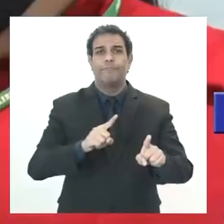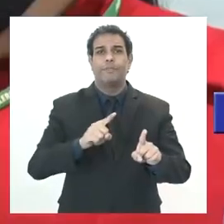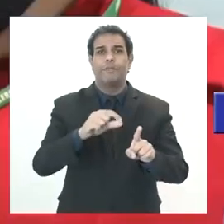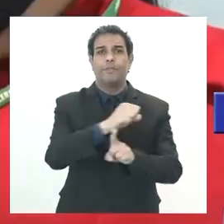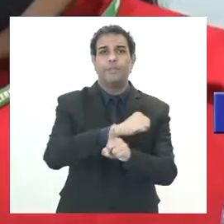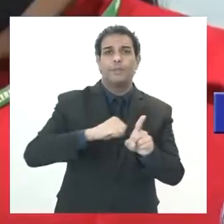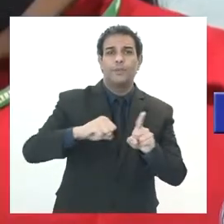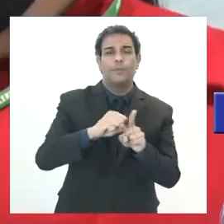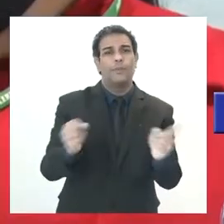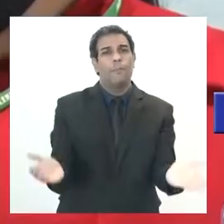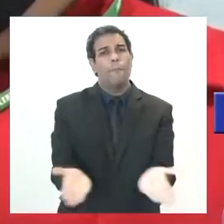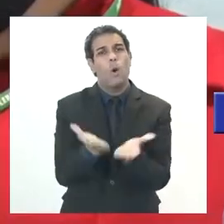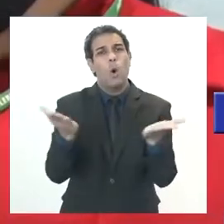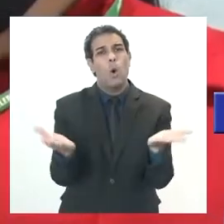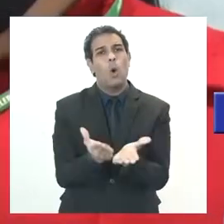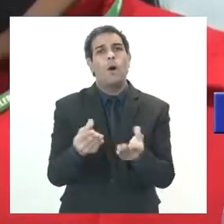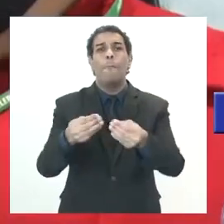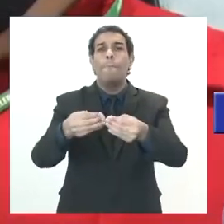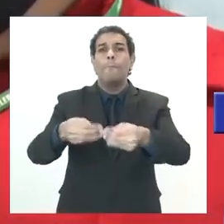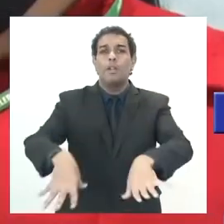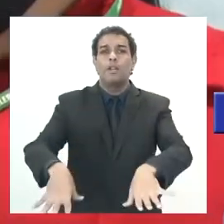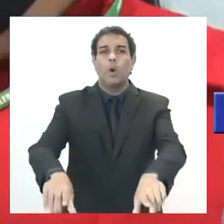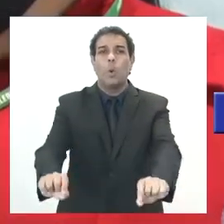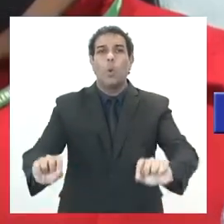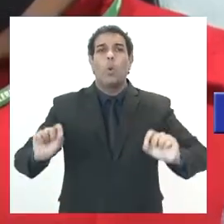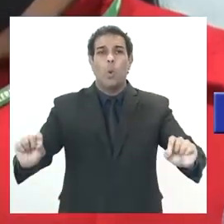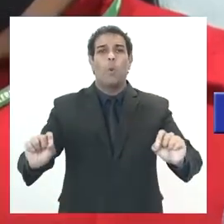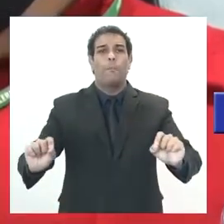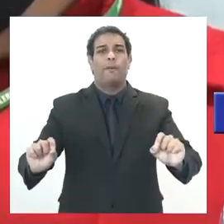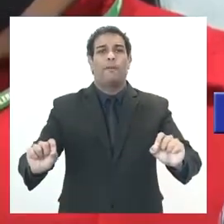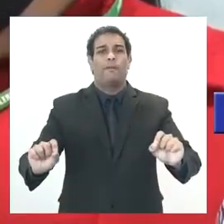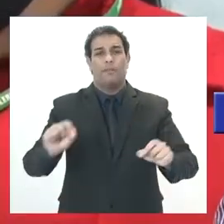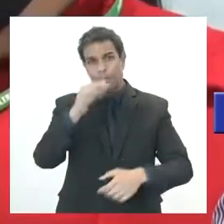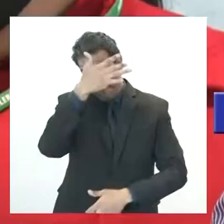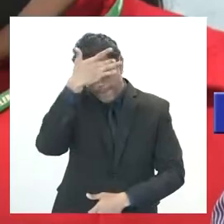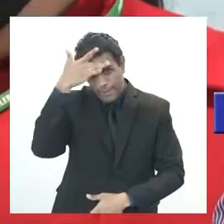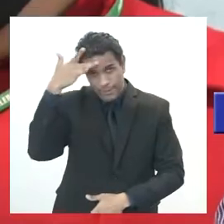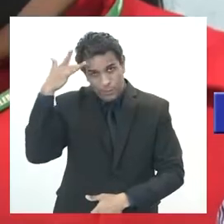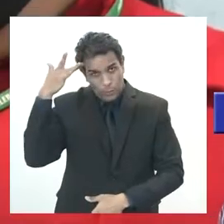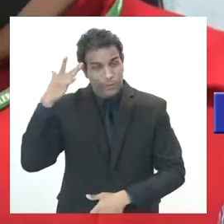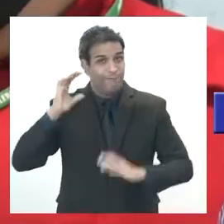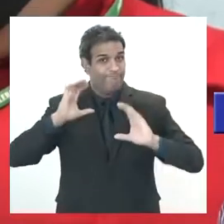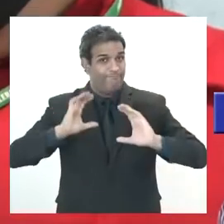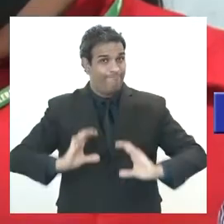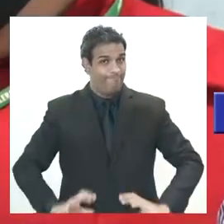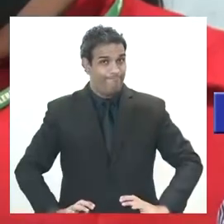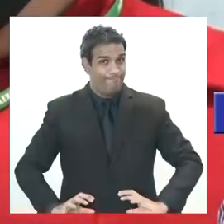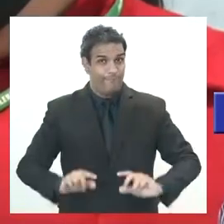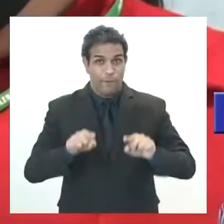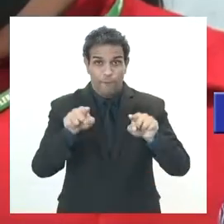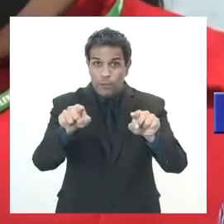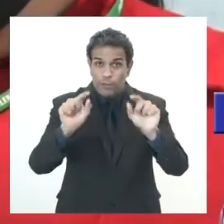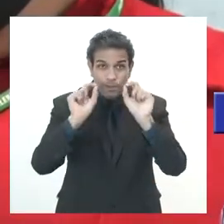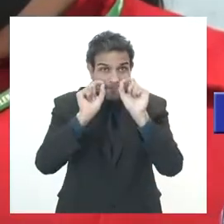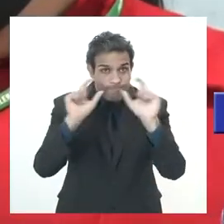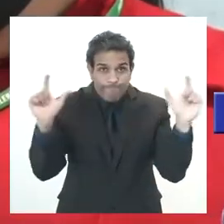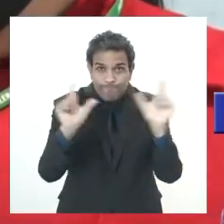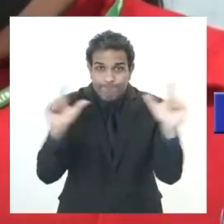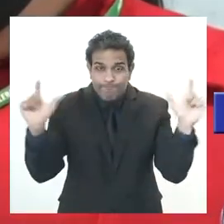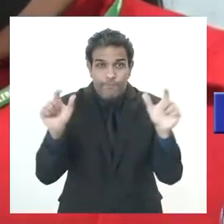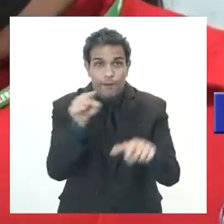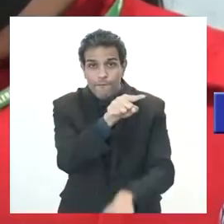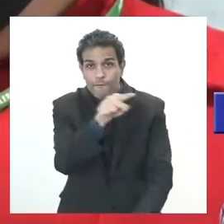e que o maior prejudicado será o cidadão então cidadão preste atenção